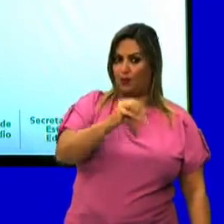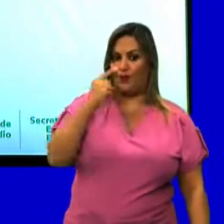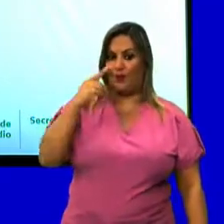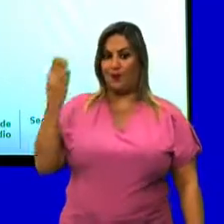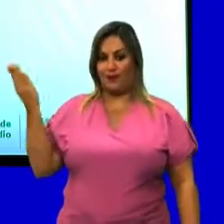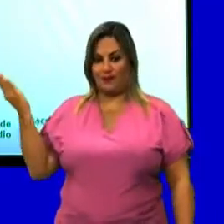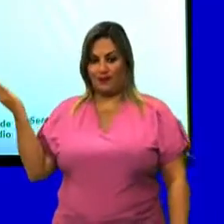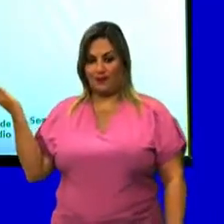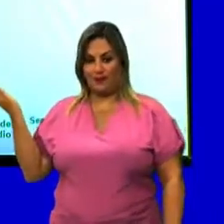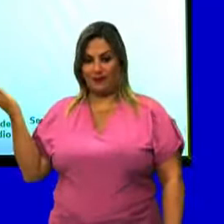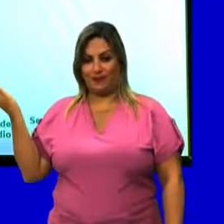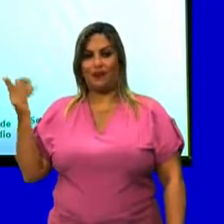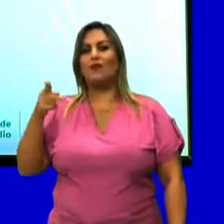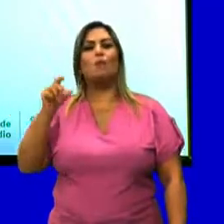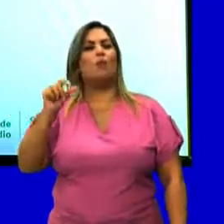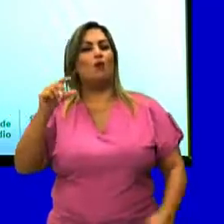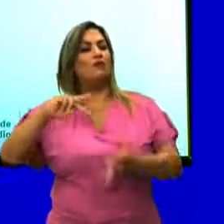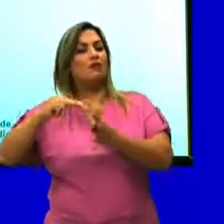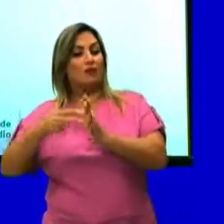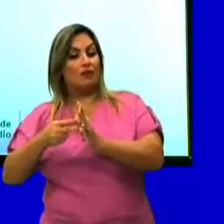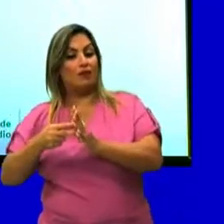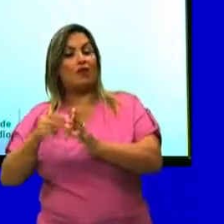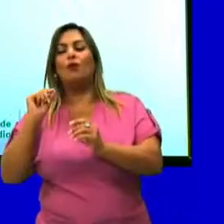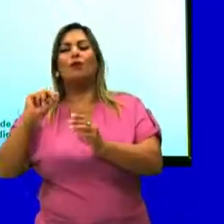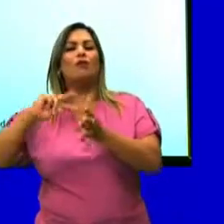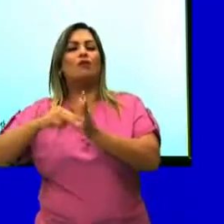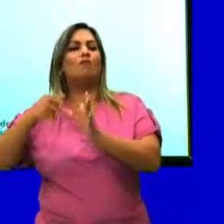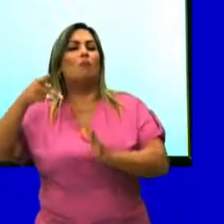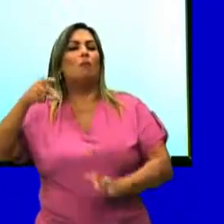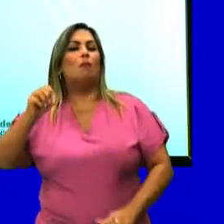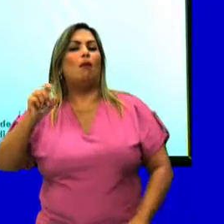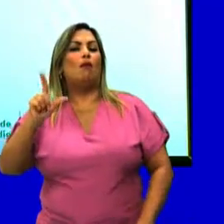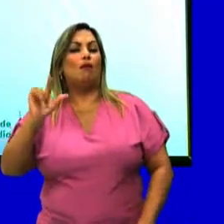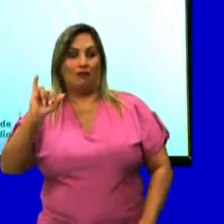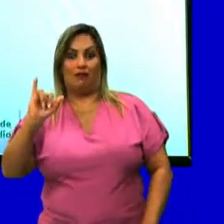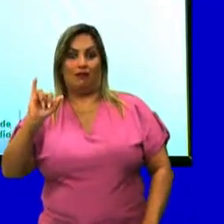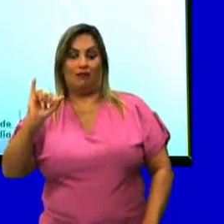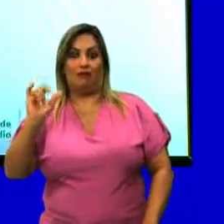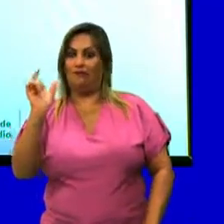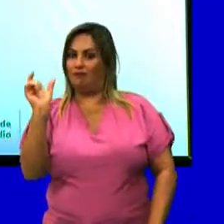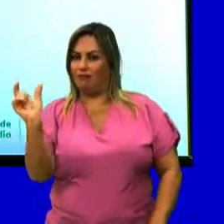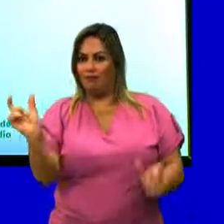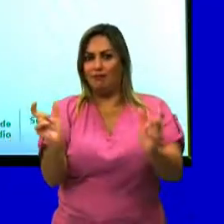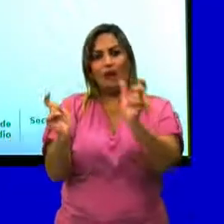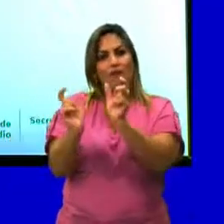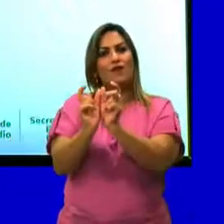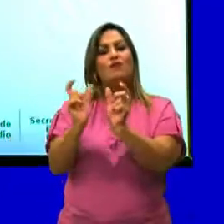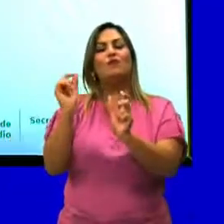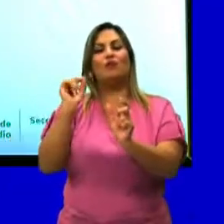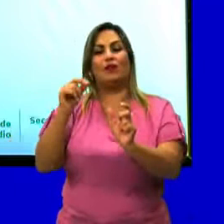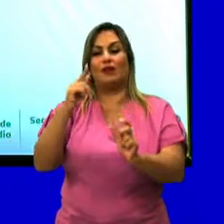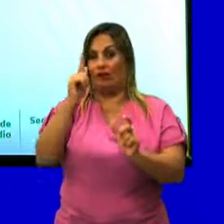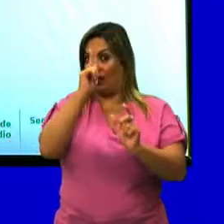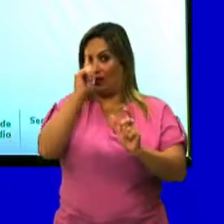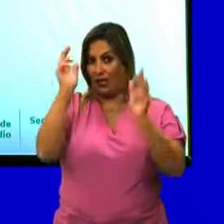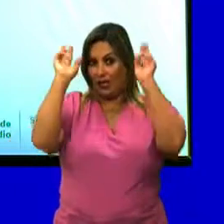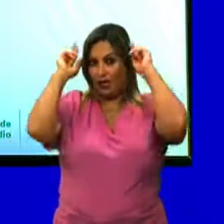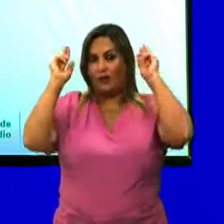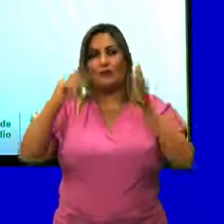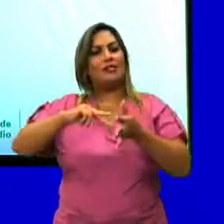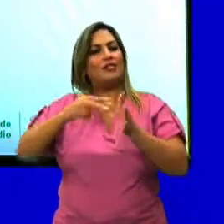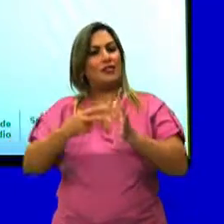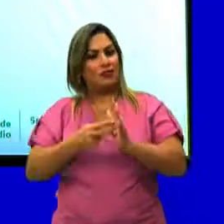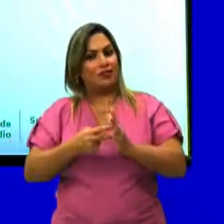a Então vamos lá Polly Polly que que é Polly gente prefixo Poli vem do grego